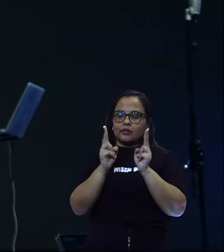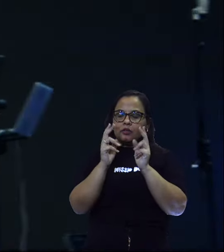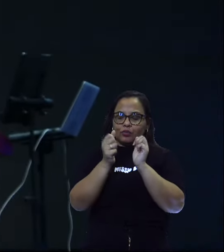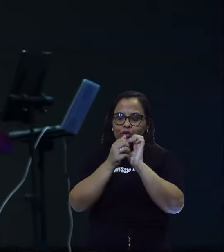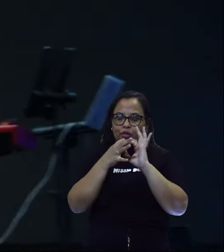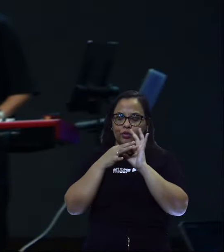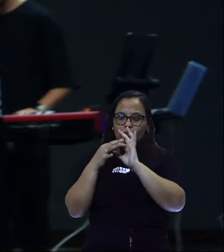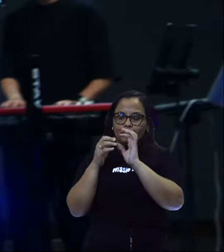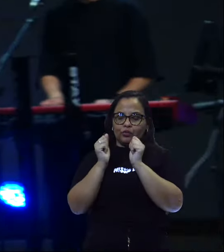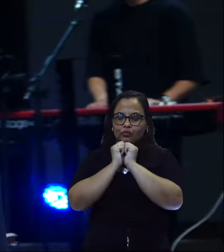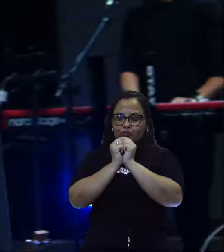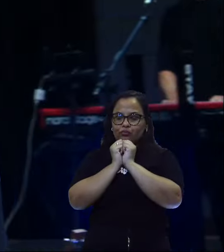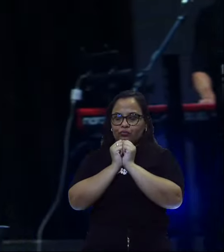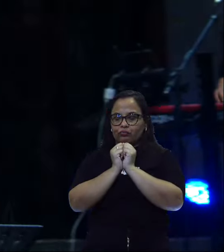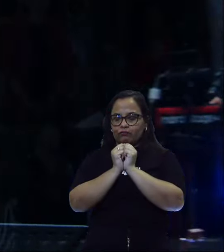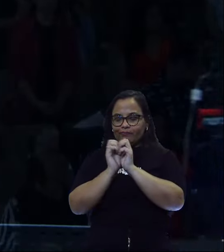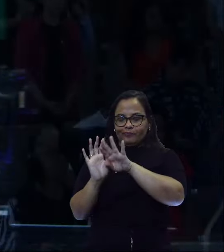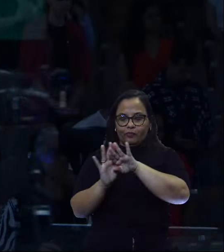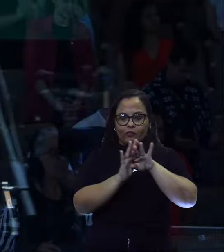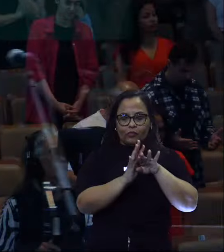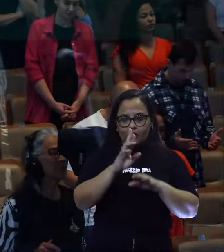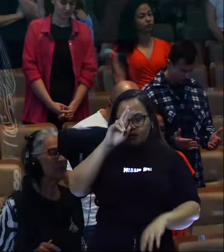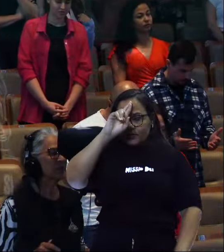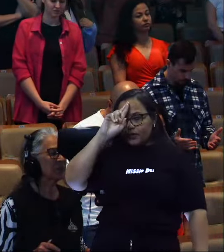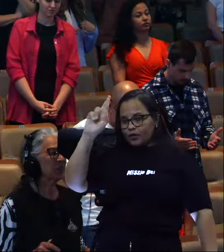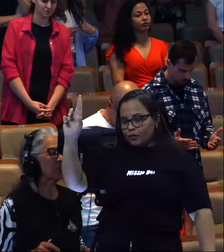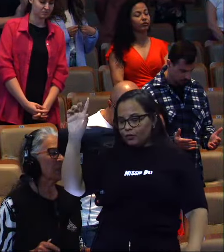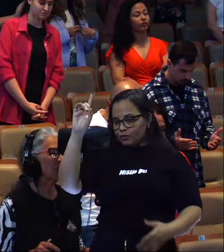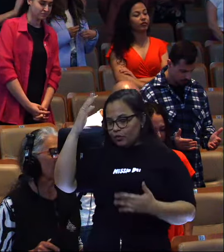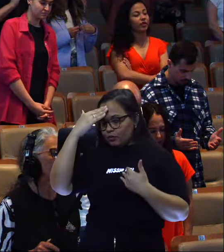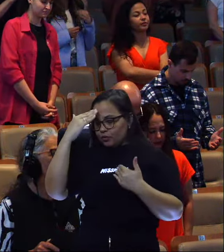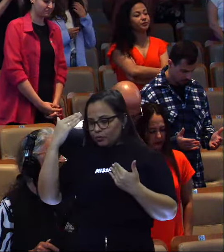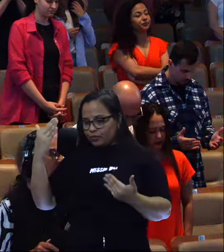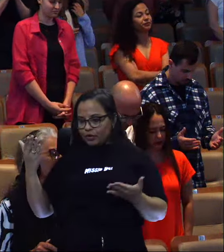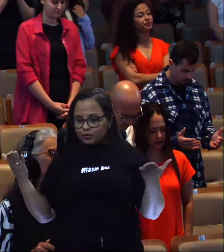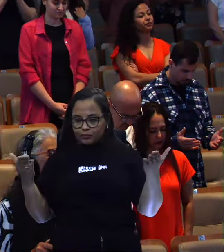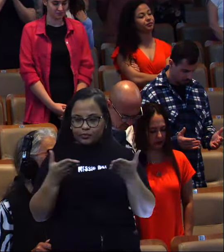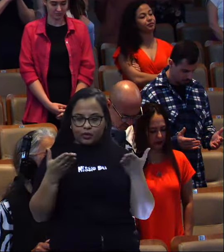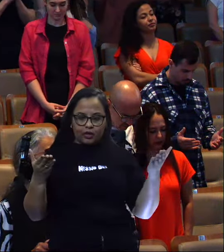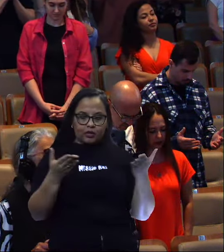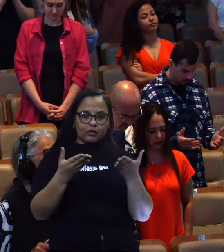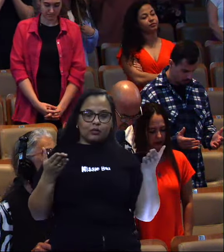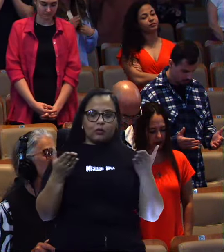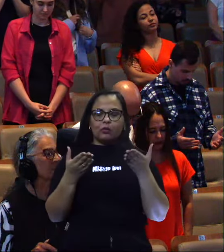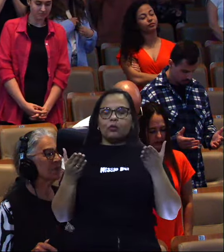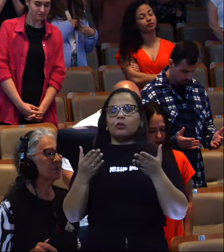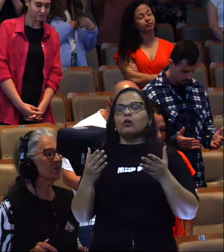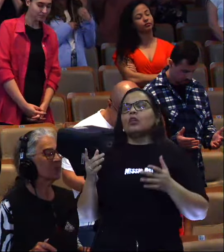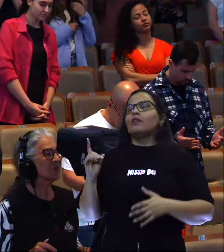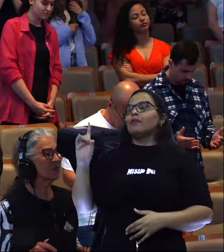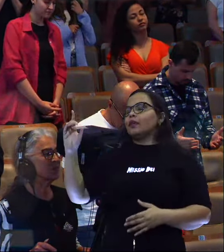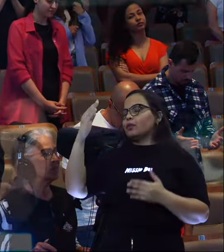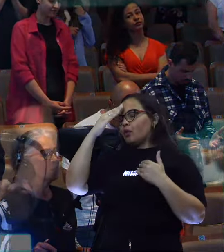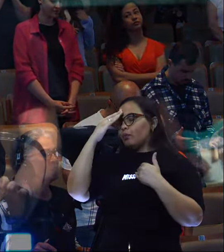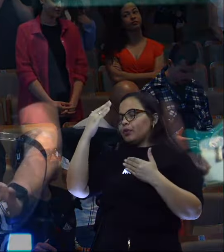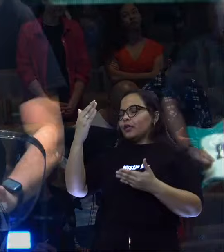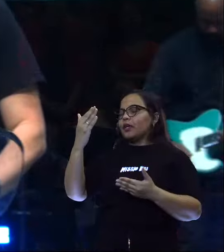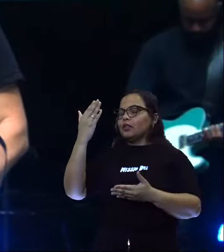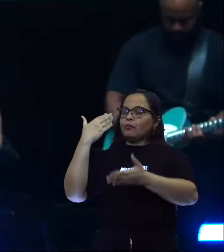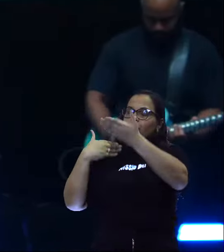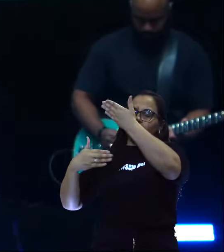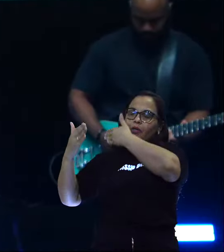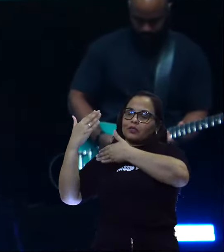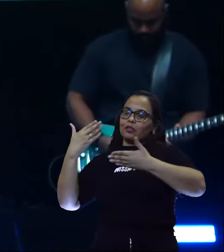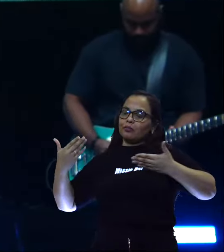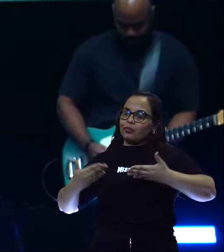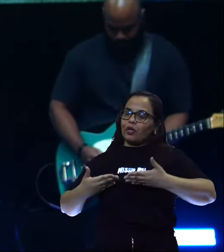que estamos na Tua presença, por esse culto, Deus, de ação e de graças com relação a tudo aquilo que o Senhor já fez, aquilo que o Senhor tem feito. Mas, Pai, não